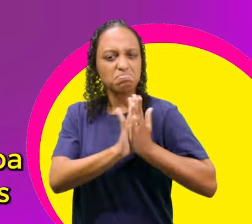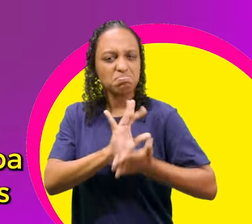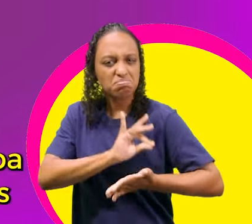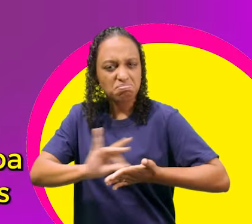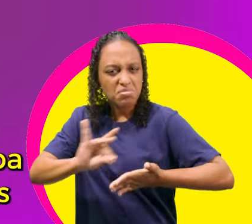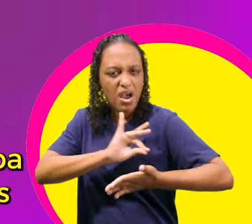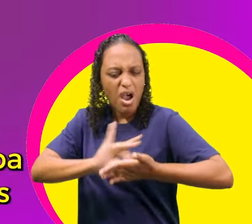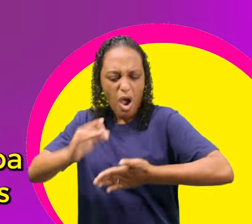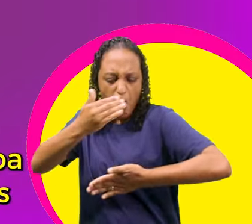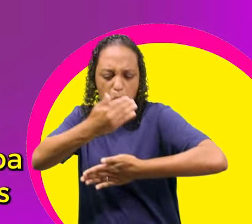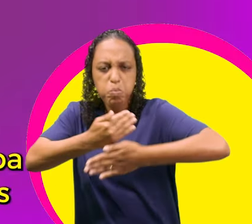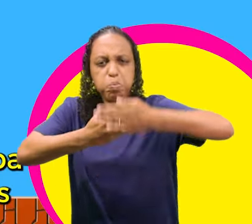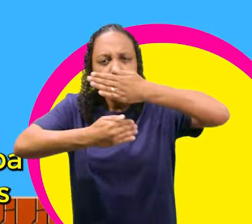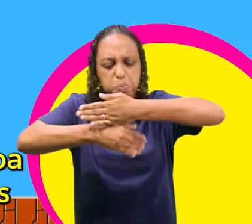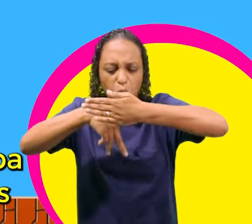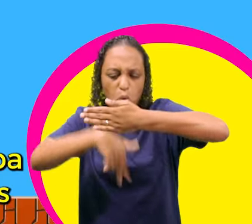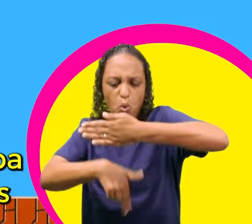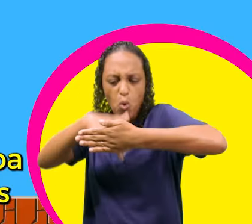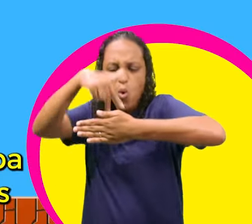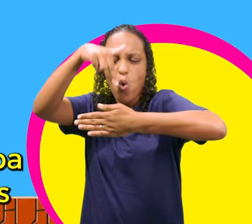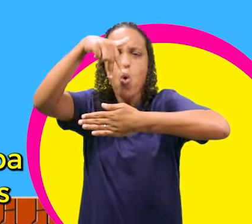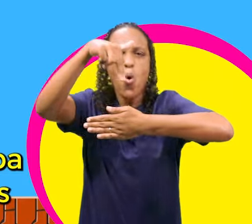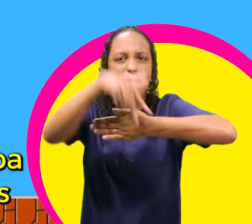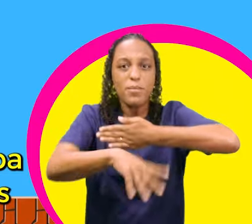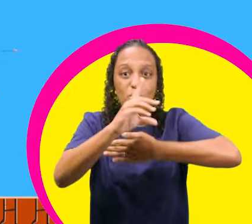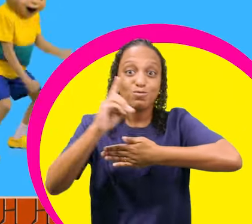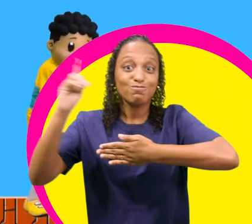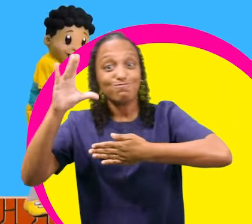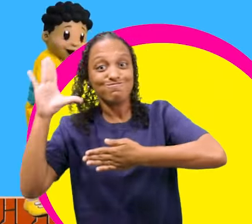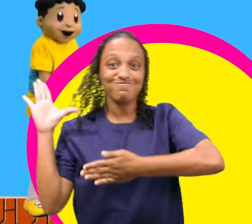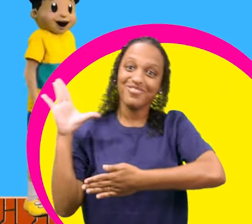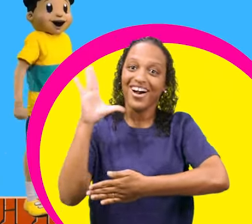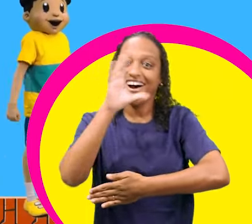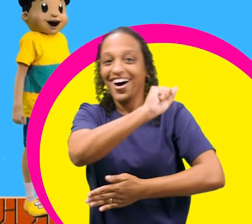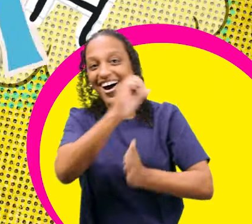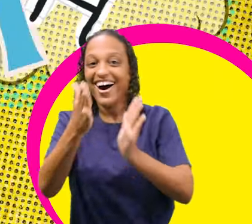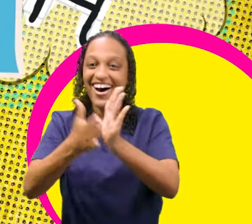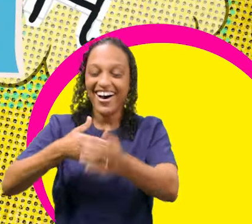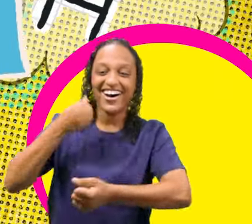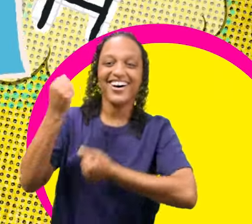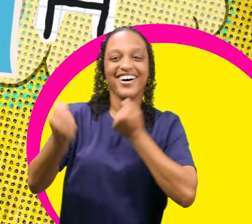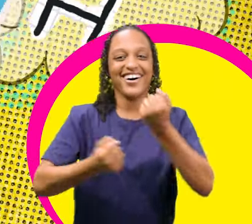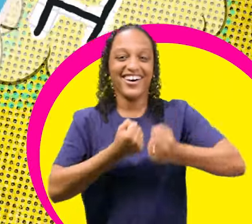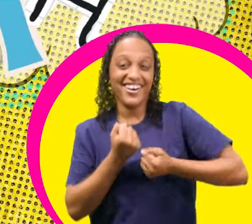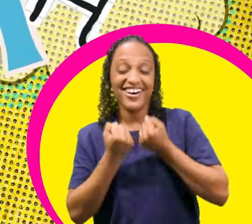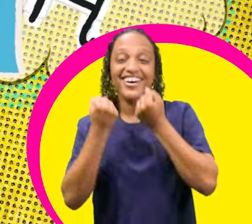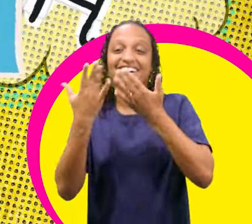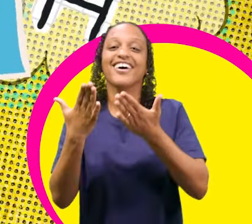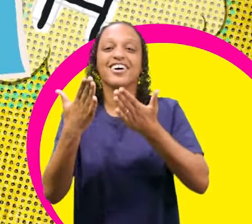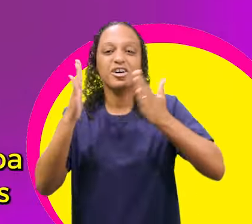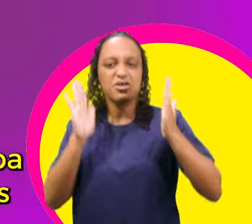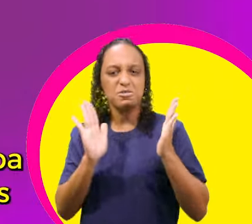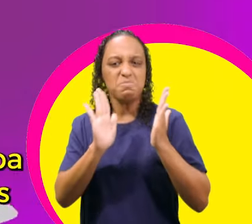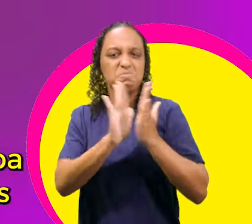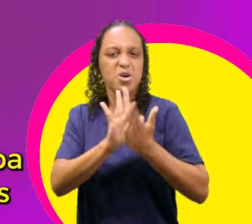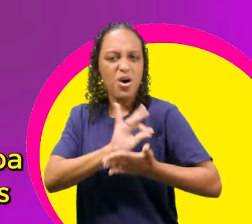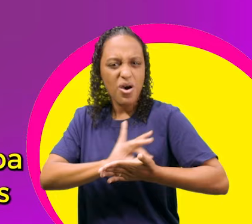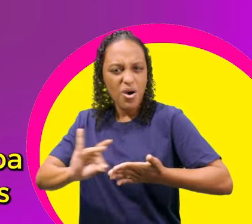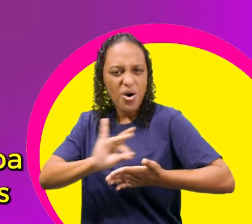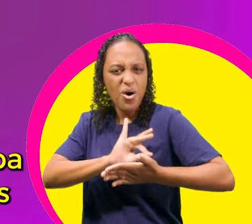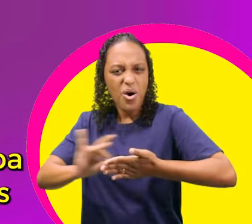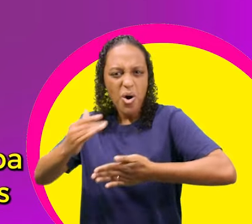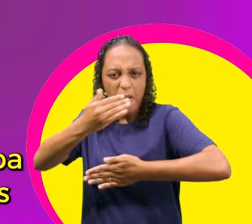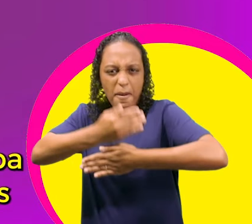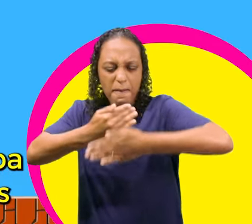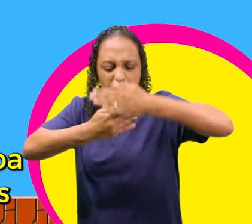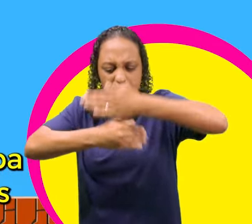Posso pisar uma tropa e saltar as muralhas, aleluia, aleluia. Posso pisar